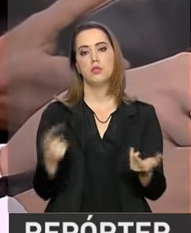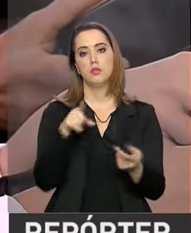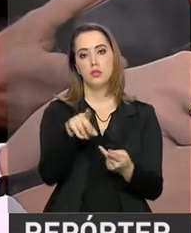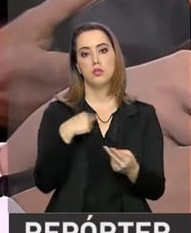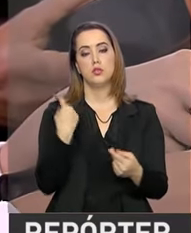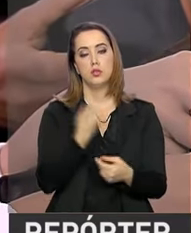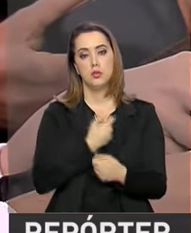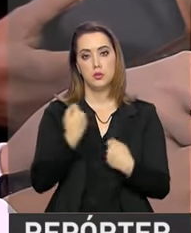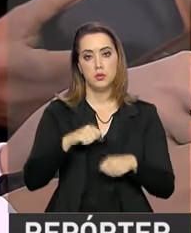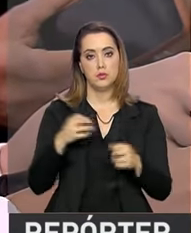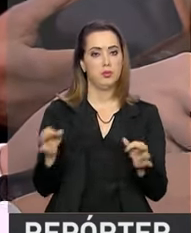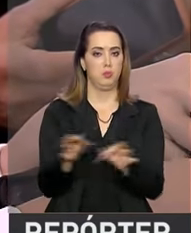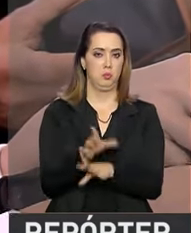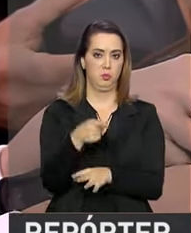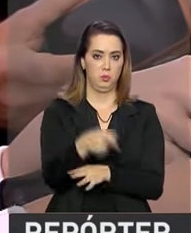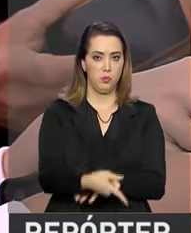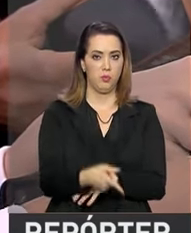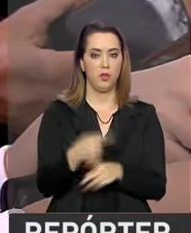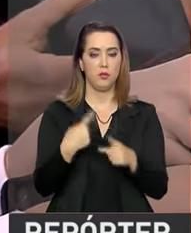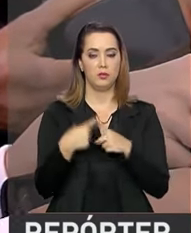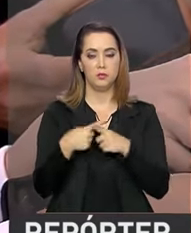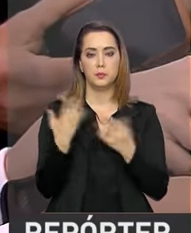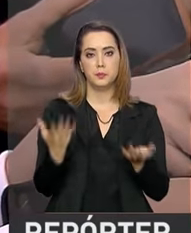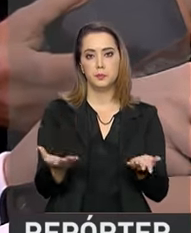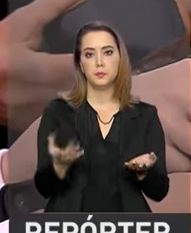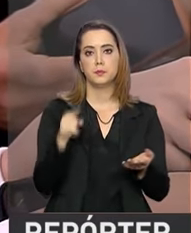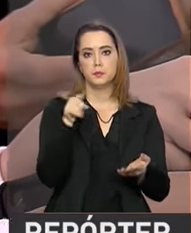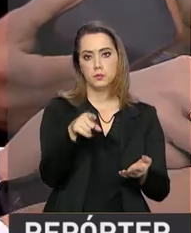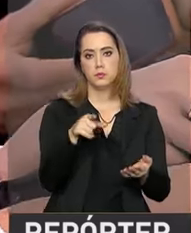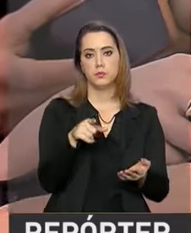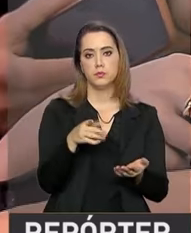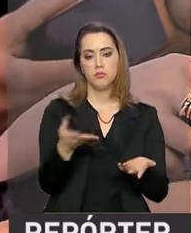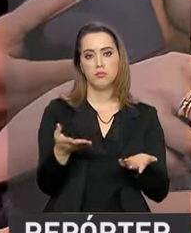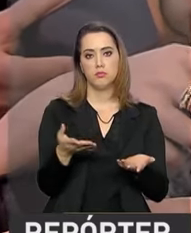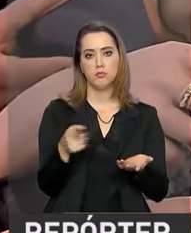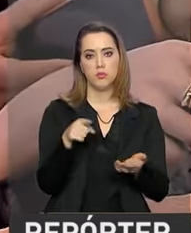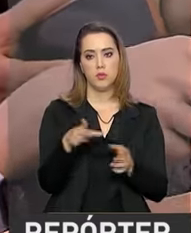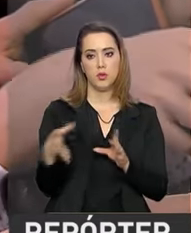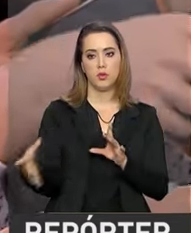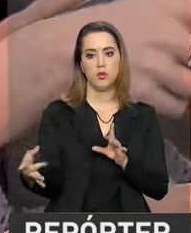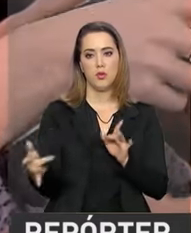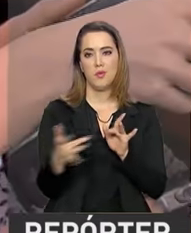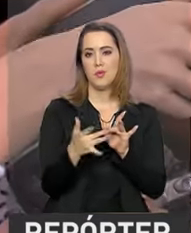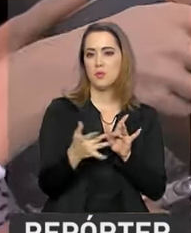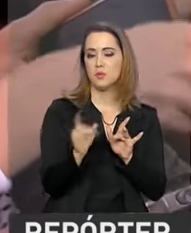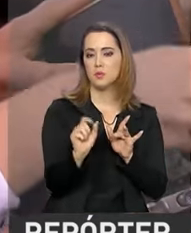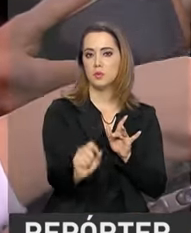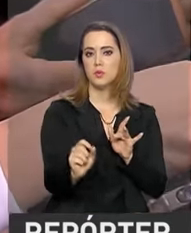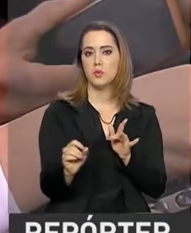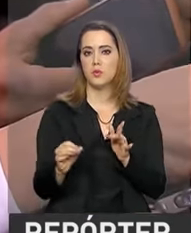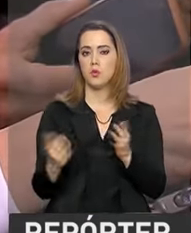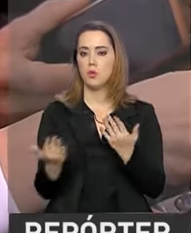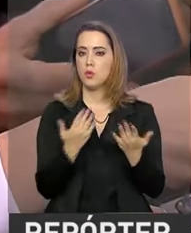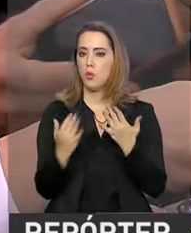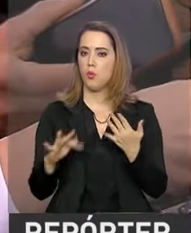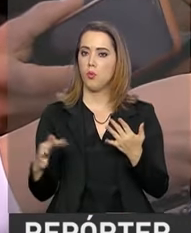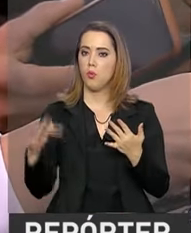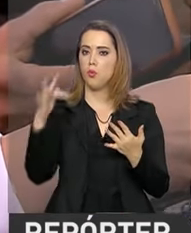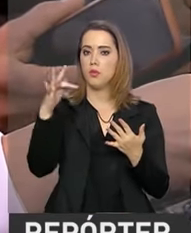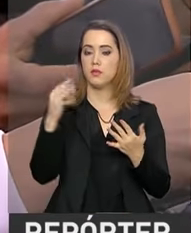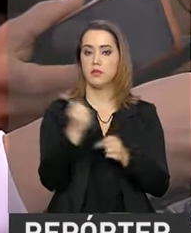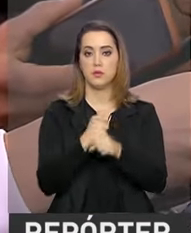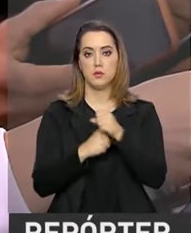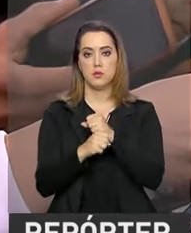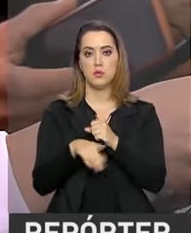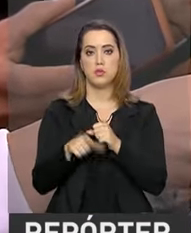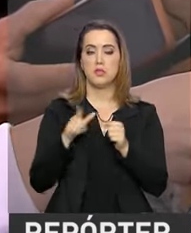acabar com isso mesmo porque é você é você é vinculando esse aumento ao índice de inflação logicamente você vai